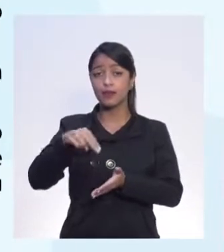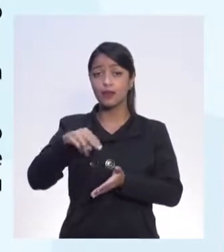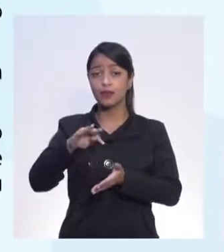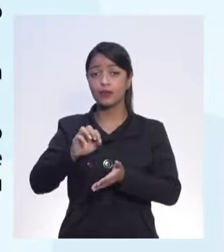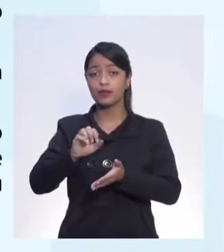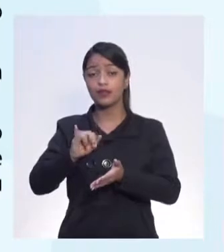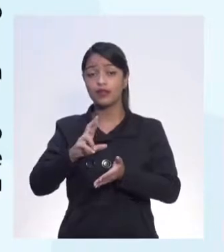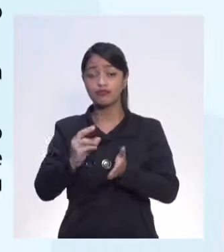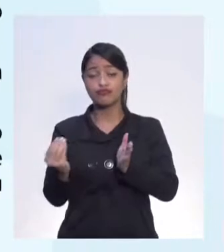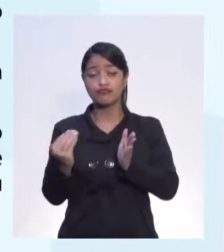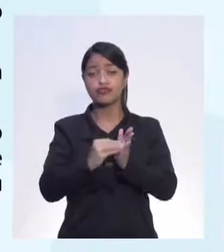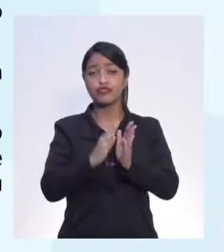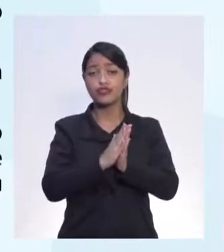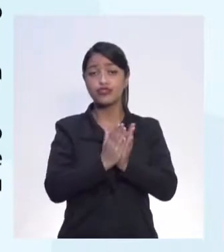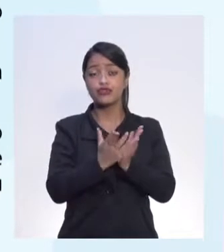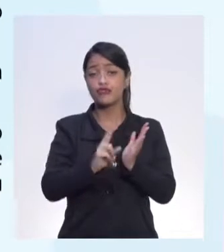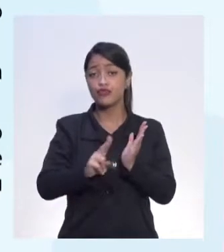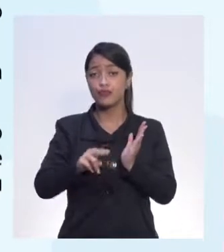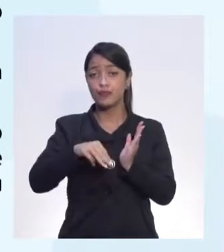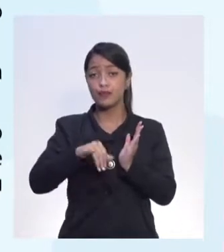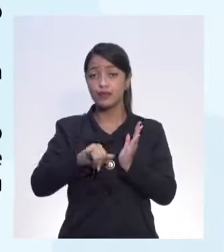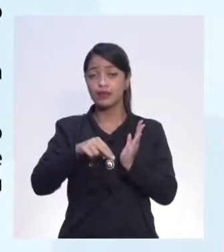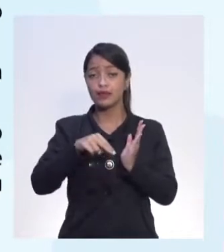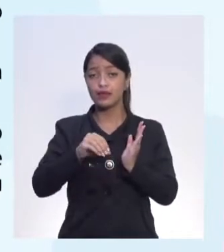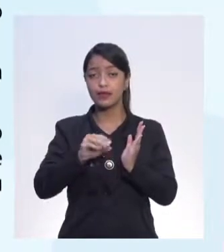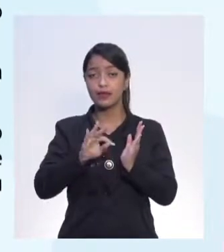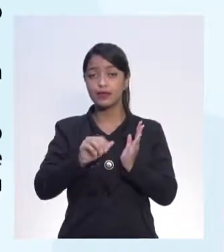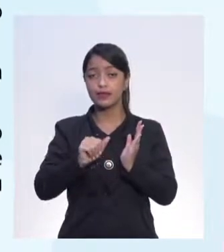de 1954.